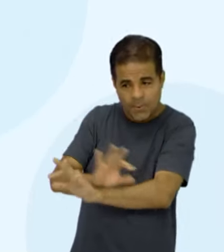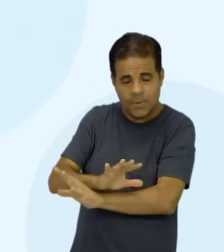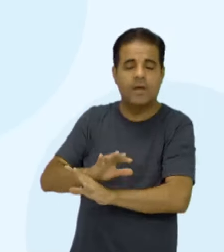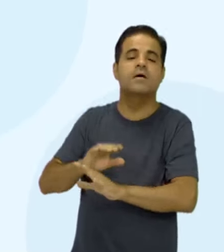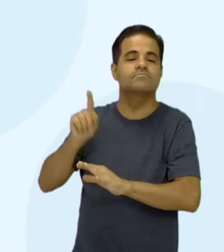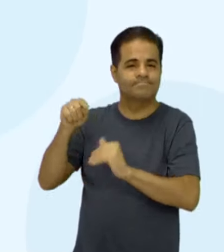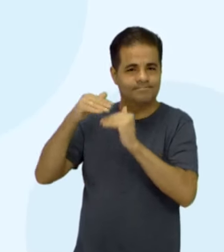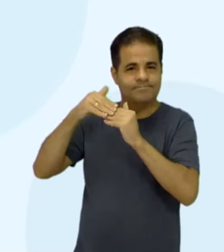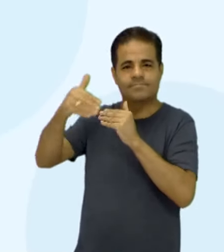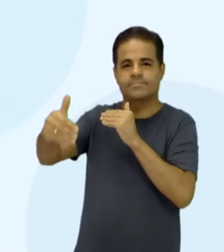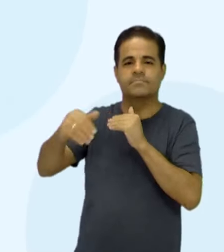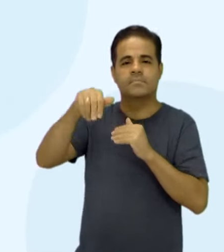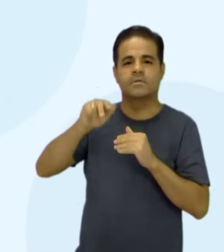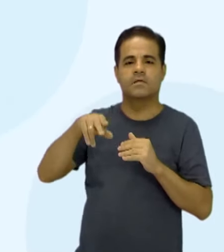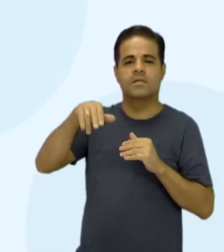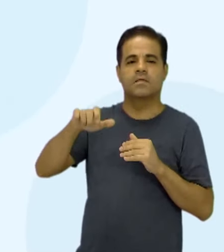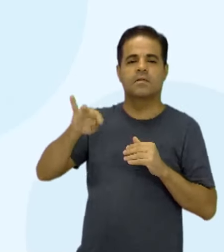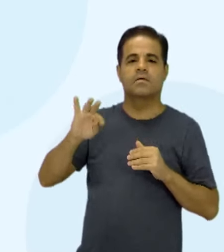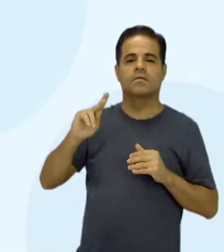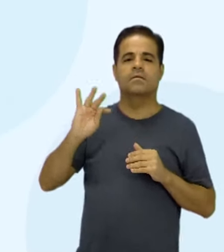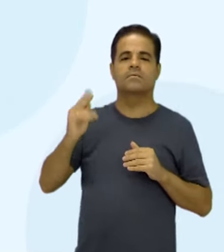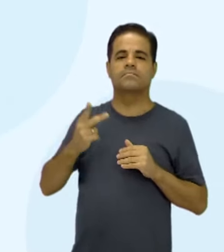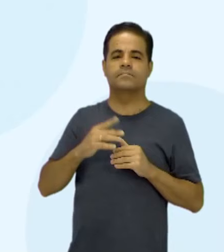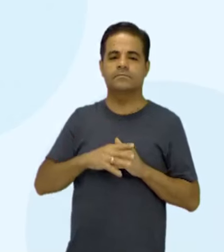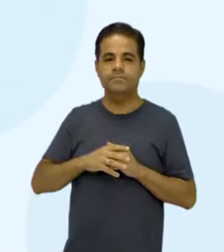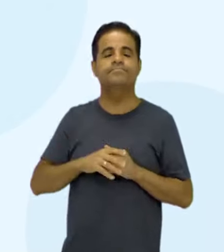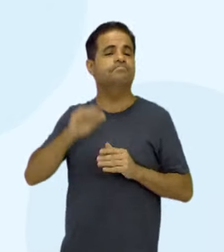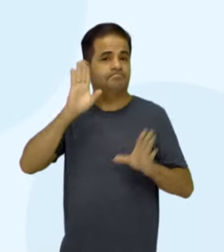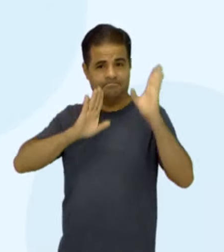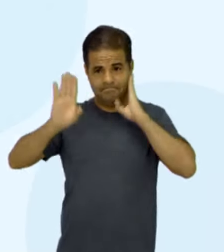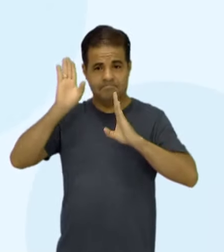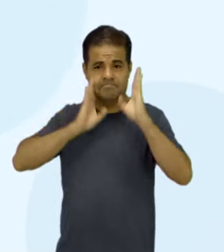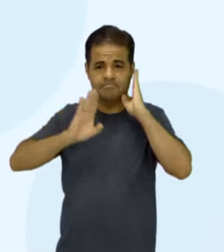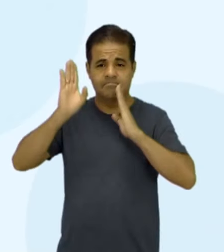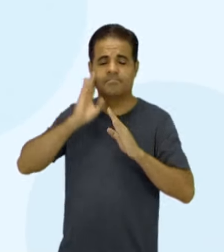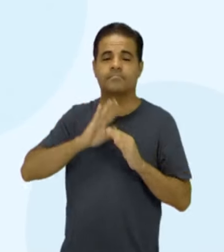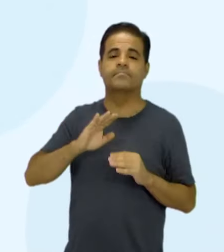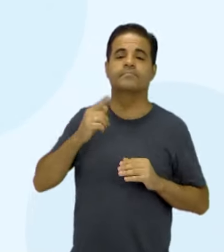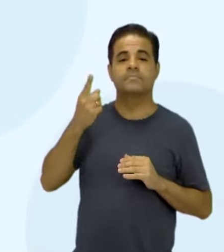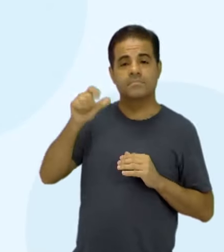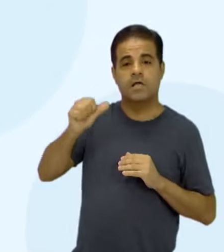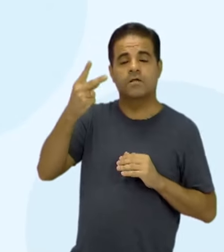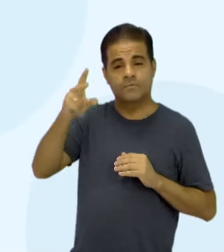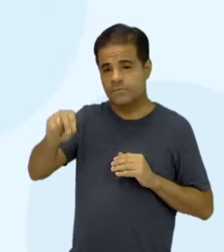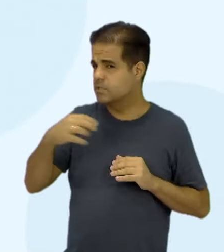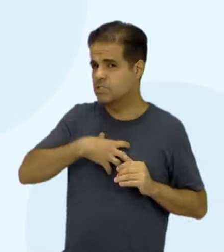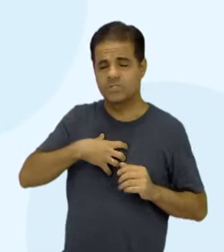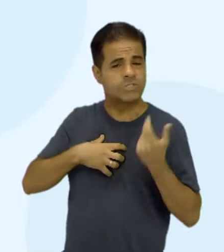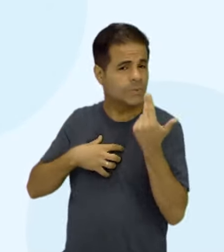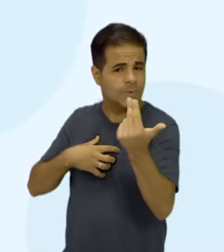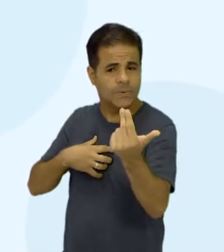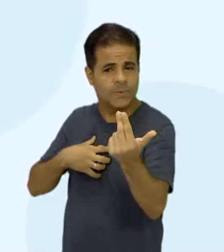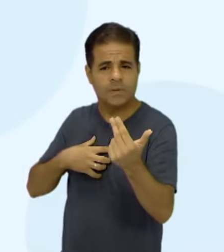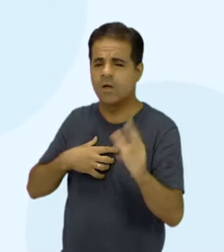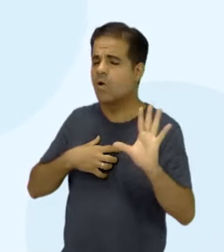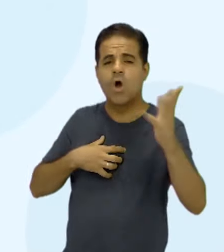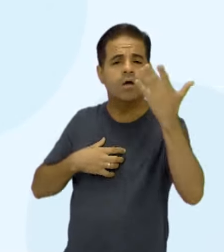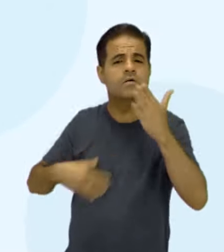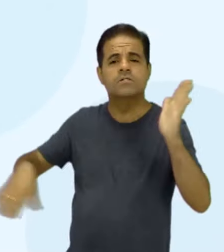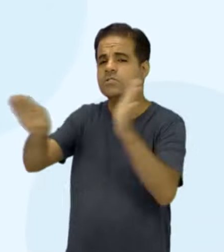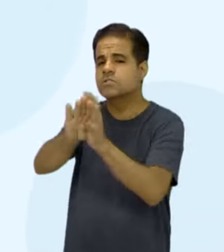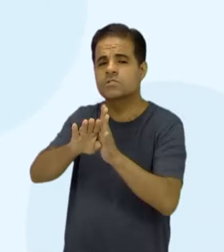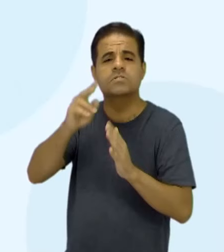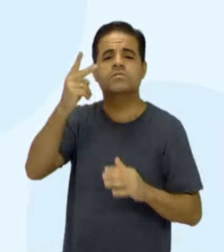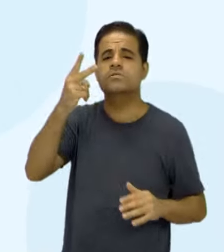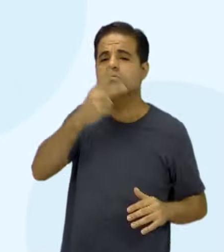na unitins when it is legal então 19 e 20 do mesmo jeito Olha que acontece quando eu